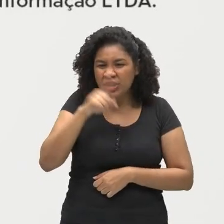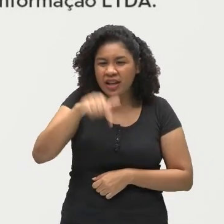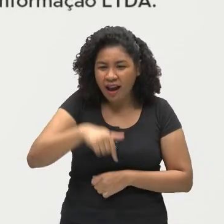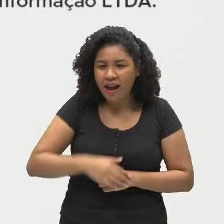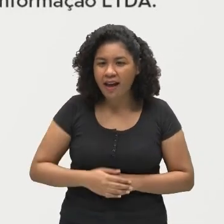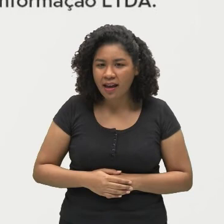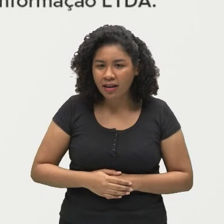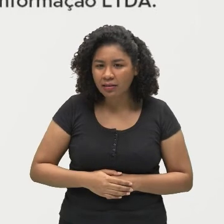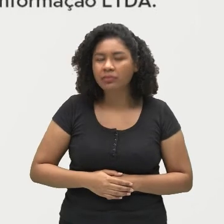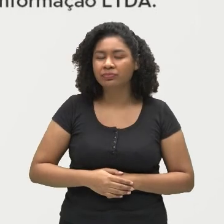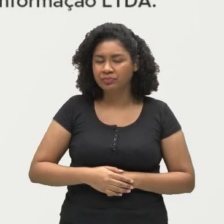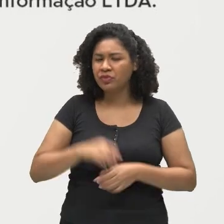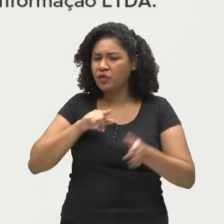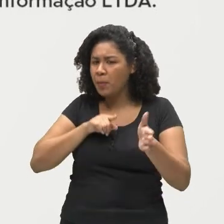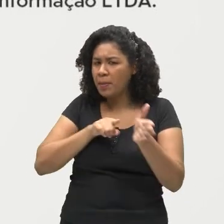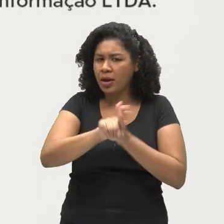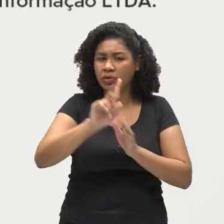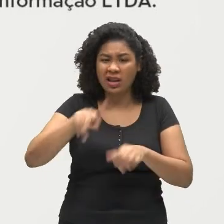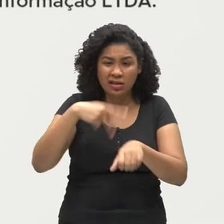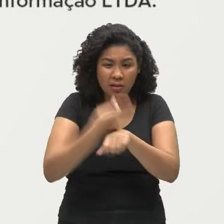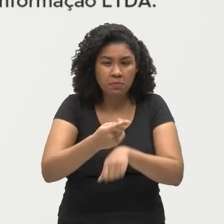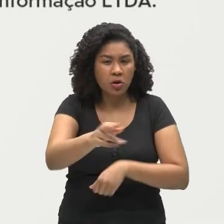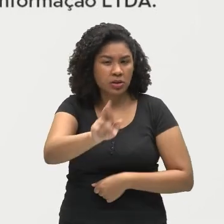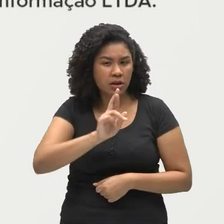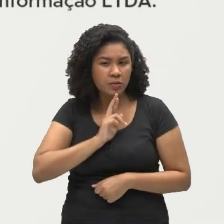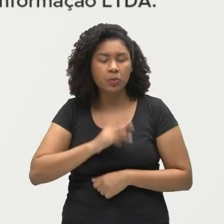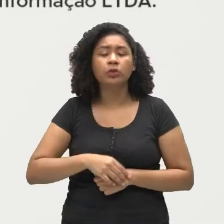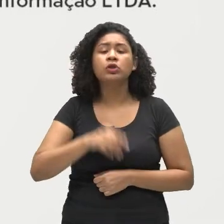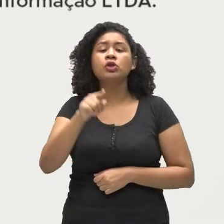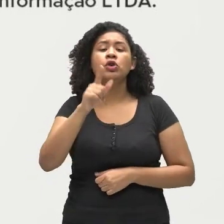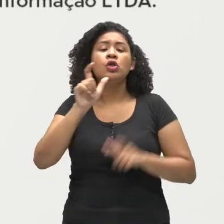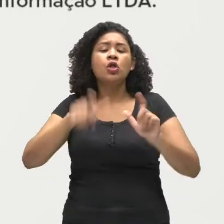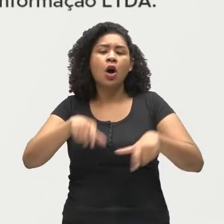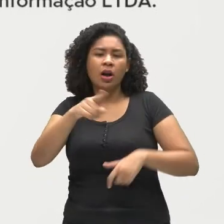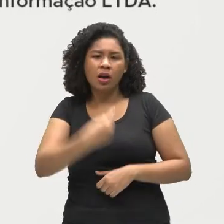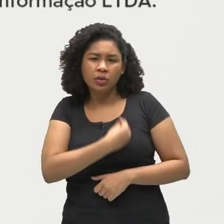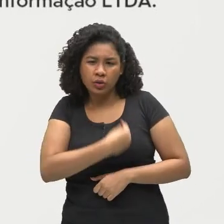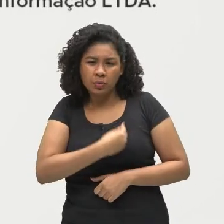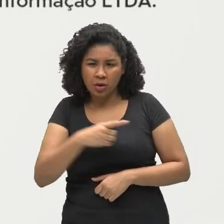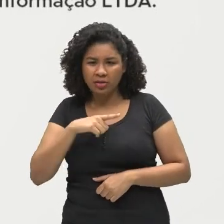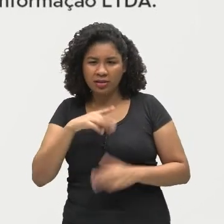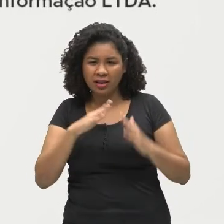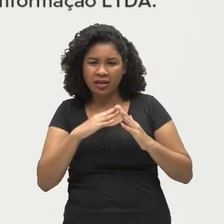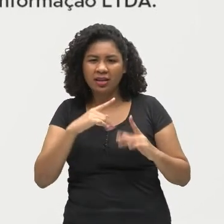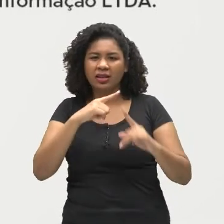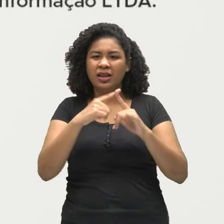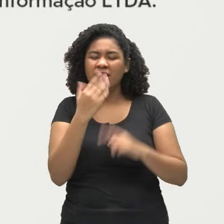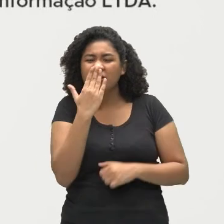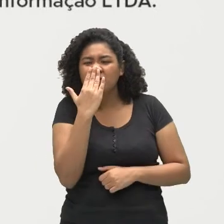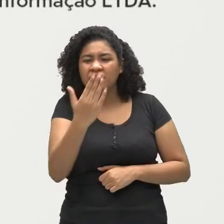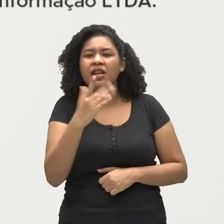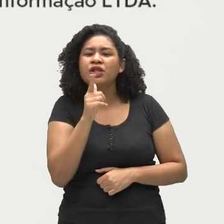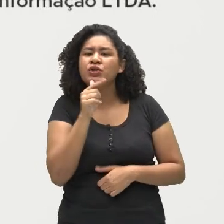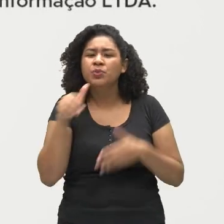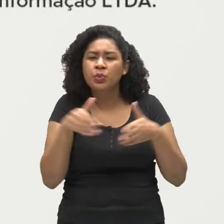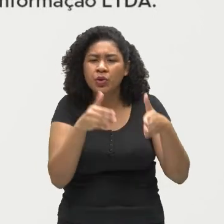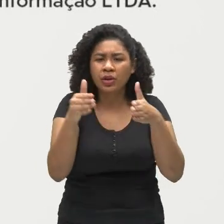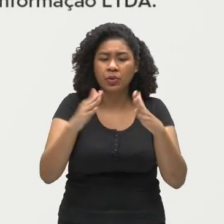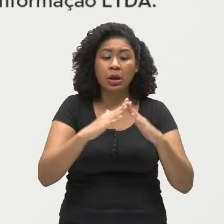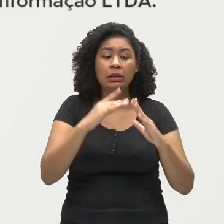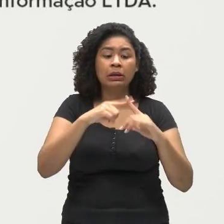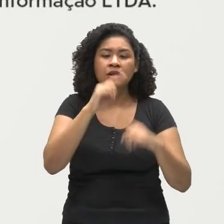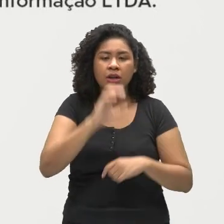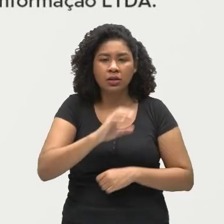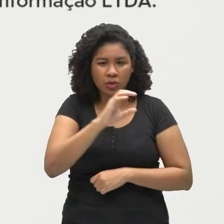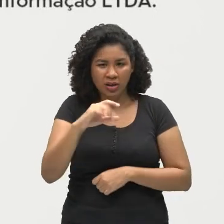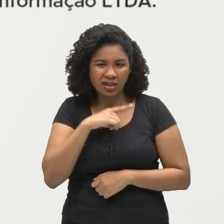respondam depois, na hora da interatividade. Na sua cidade, tem uma igrejinha de frente para o rio, uma igreja católica? Se ela